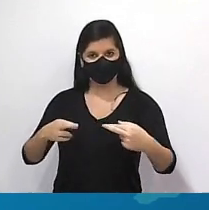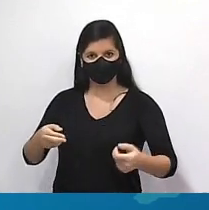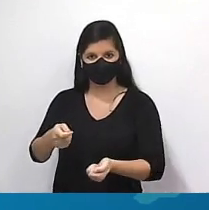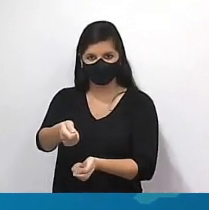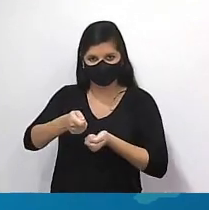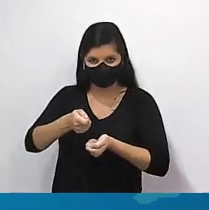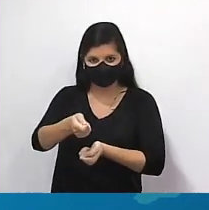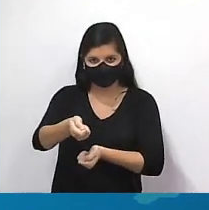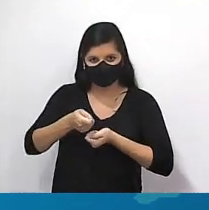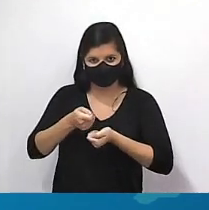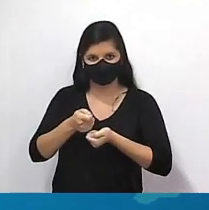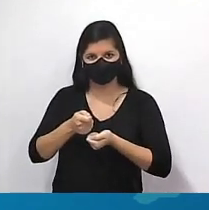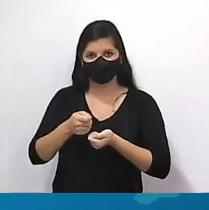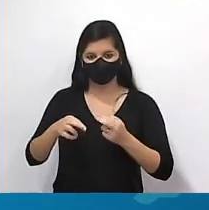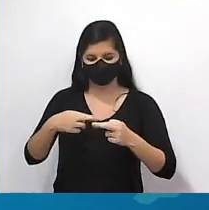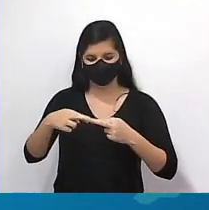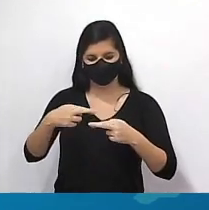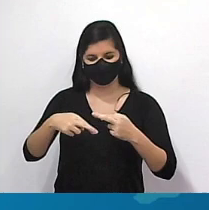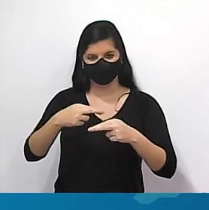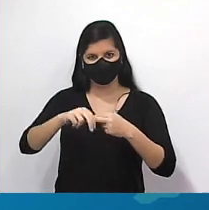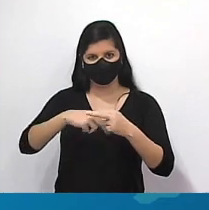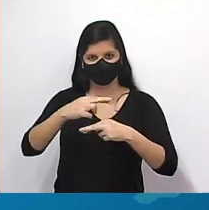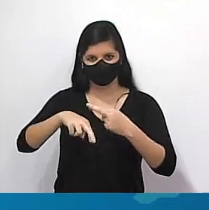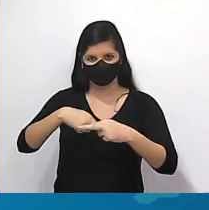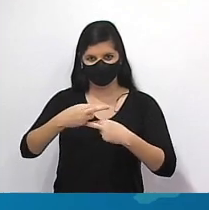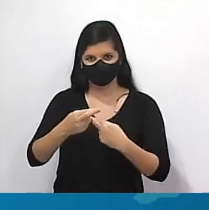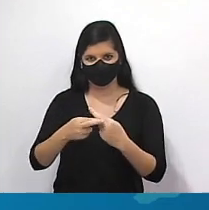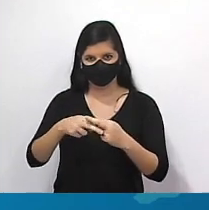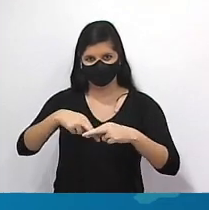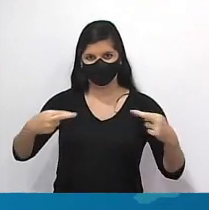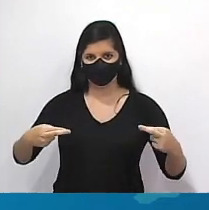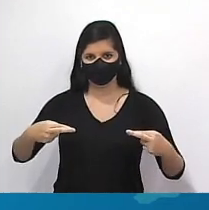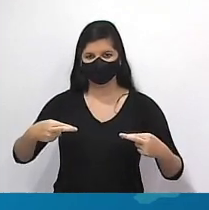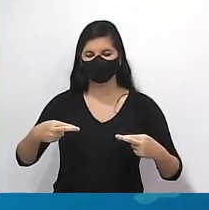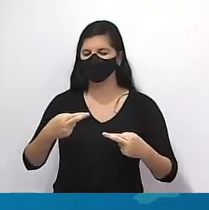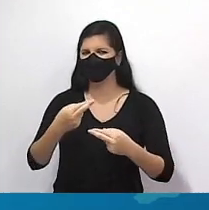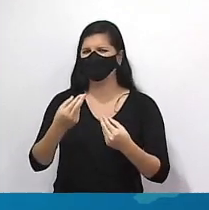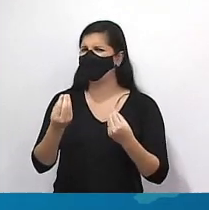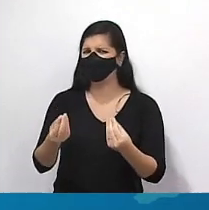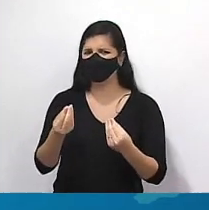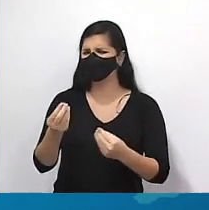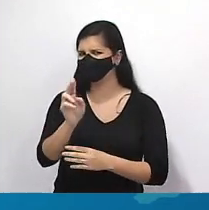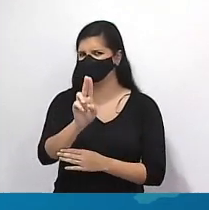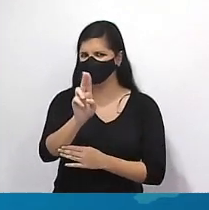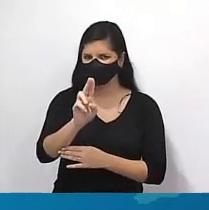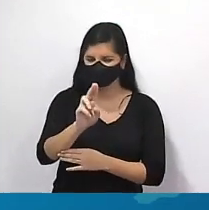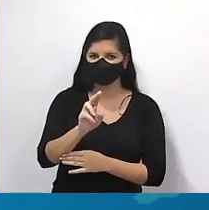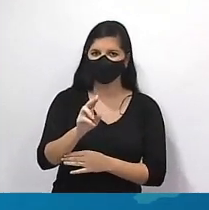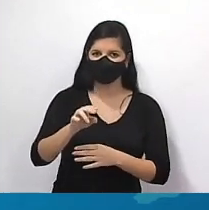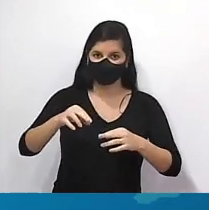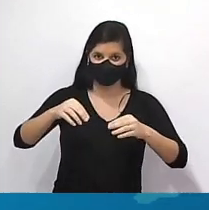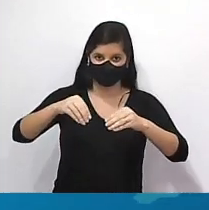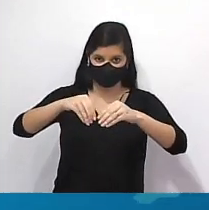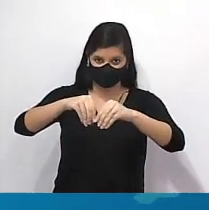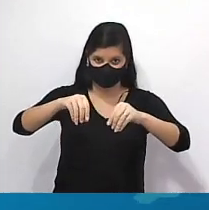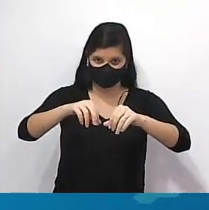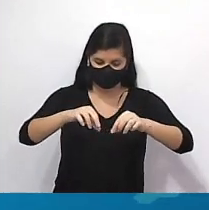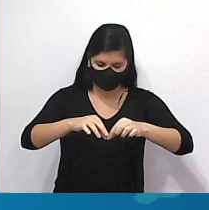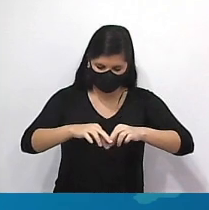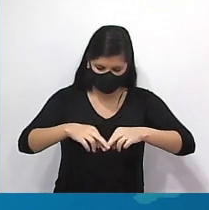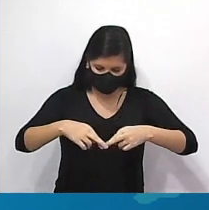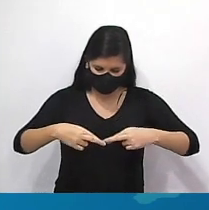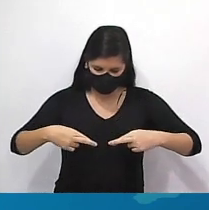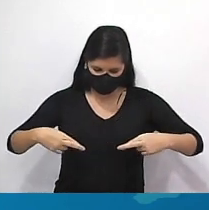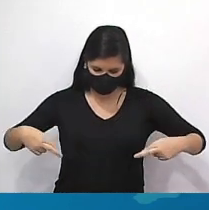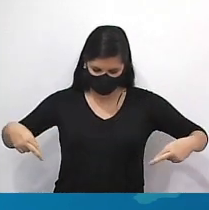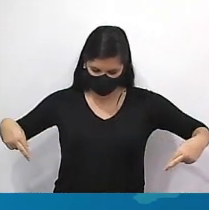Ou estiradores de nós, ok? O que eles faziam com essas cordas? Eles mediam o terreno, ok? E a